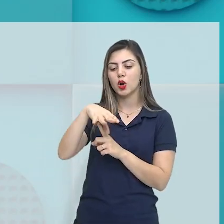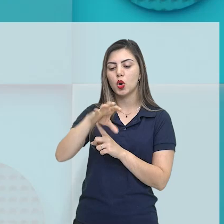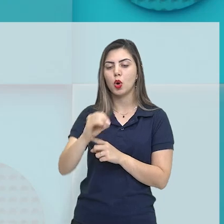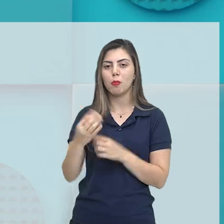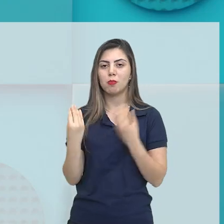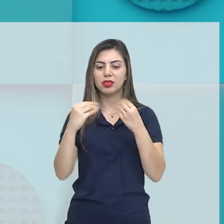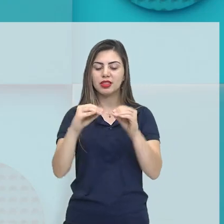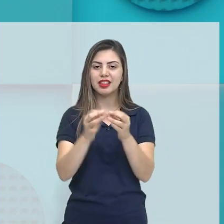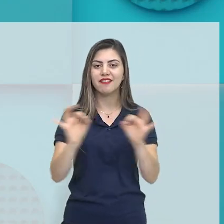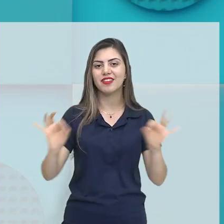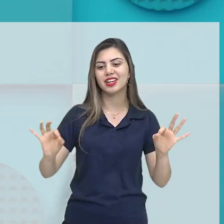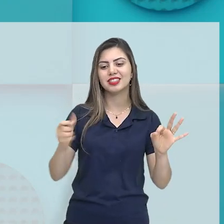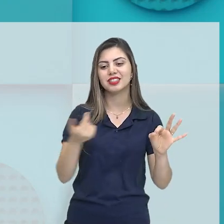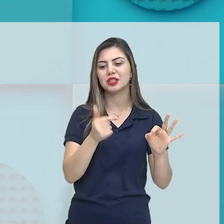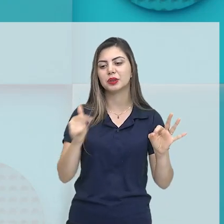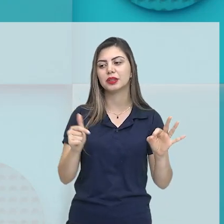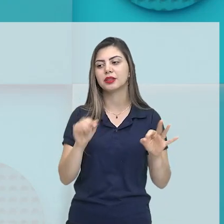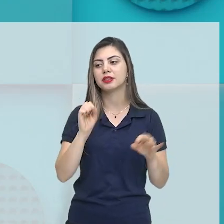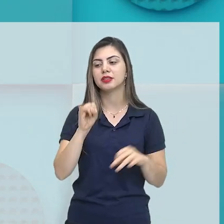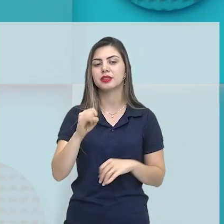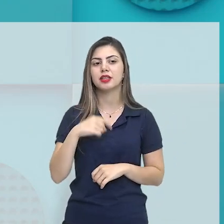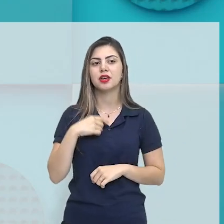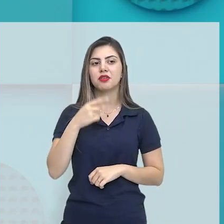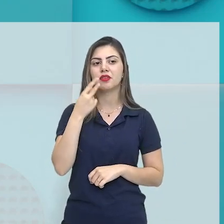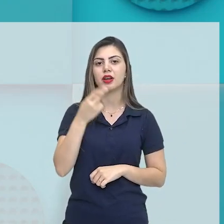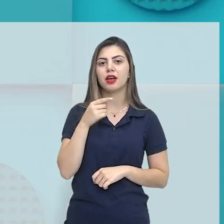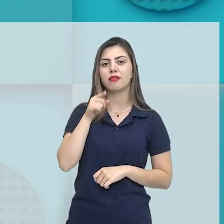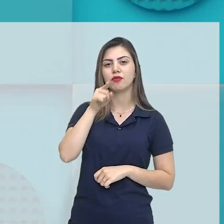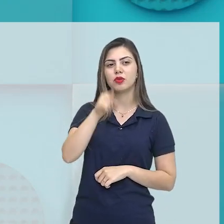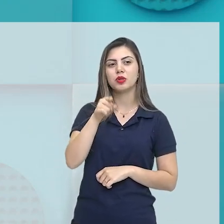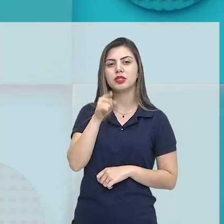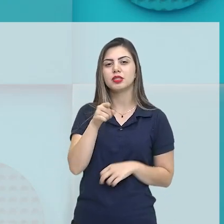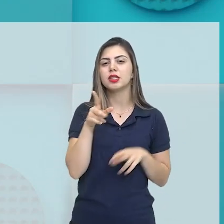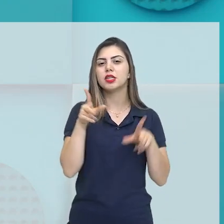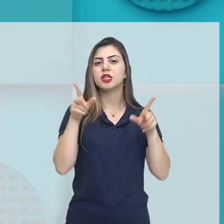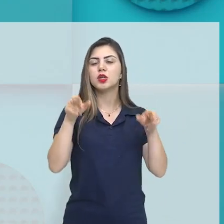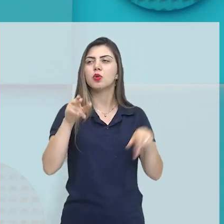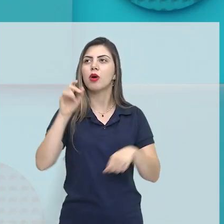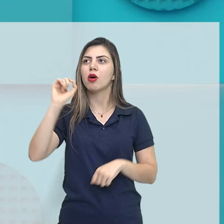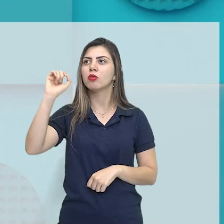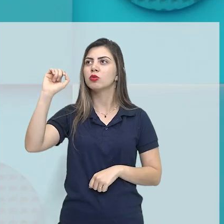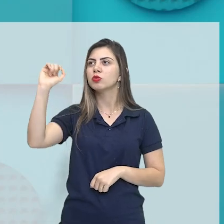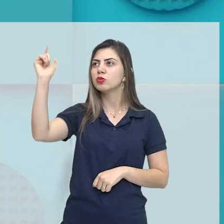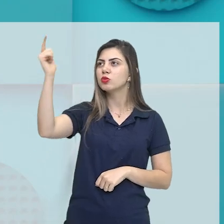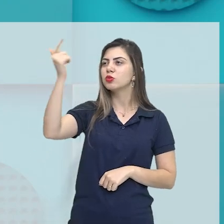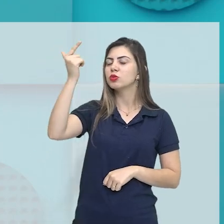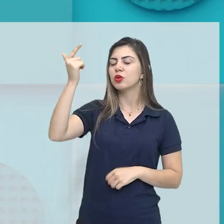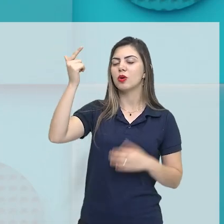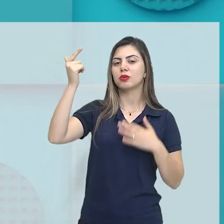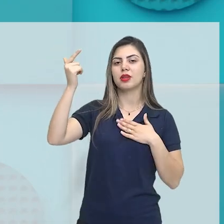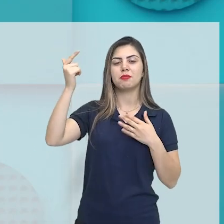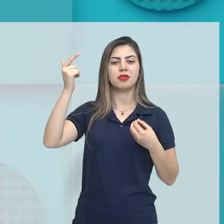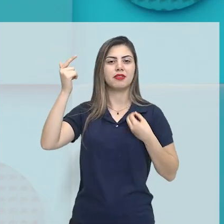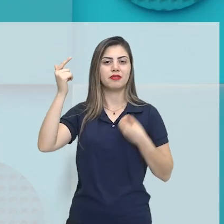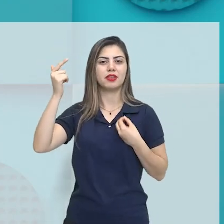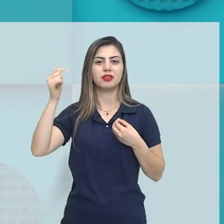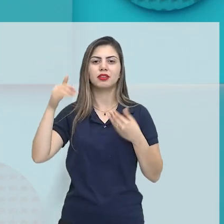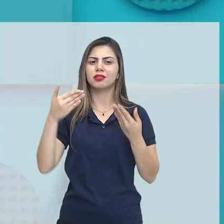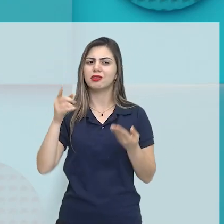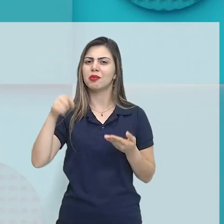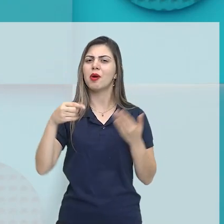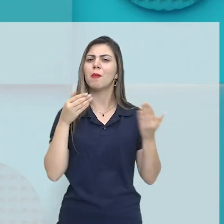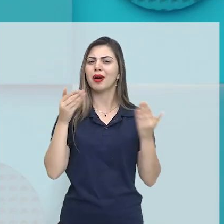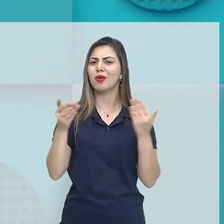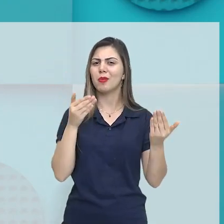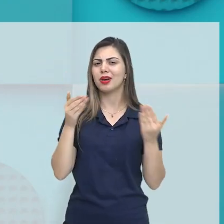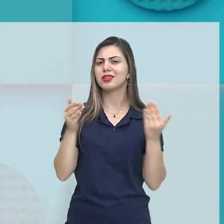para você, você é como o sol em minha vida, estou fazendo uma comparação aberta,